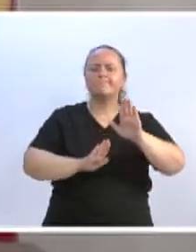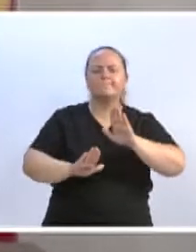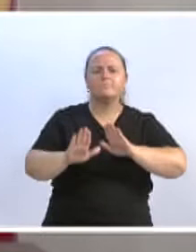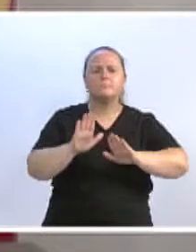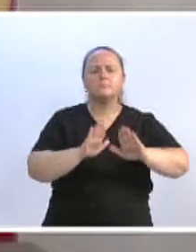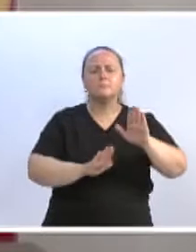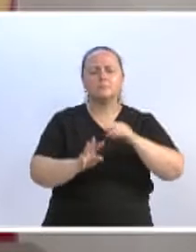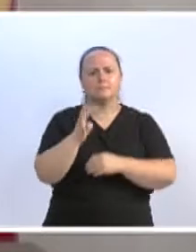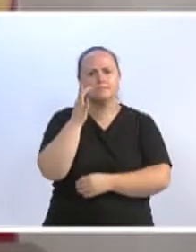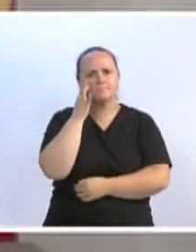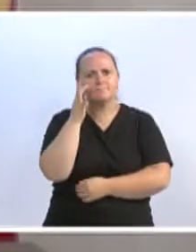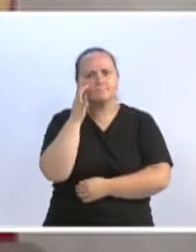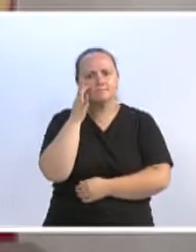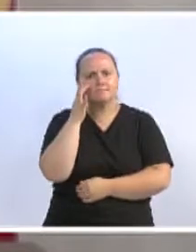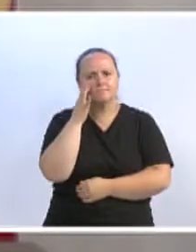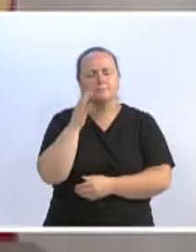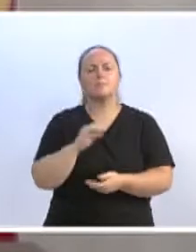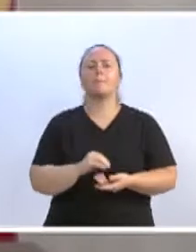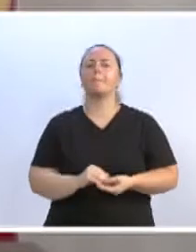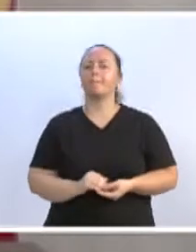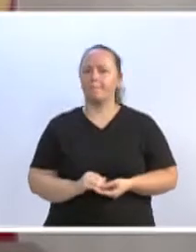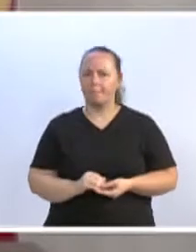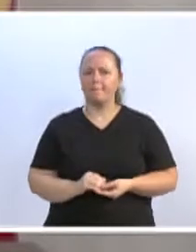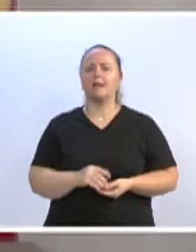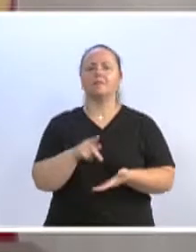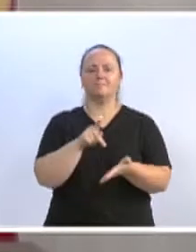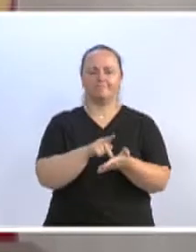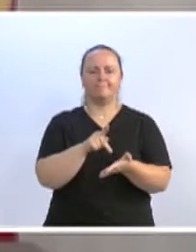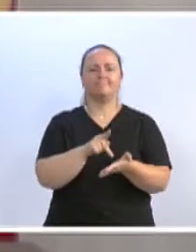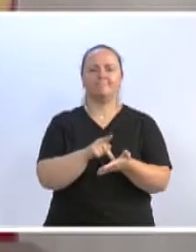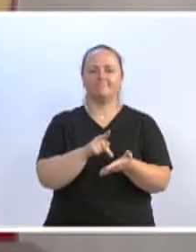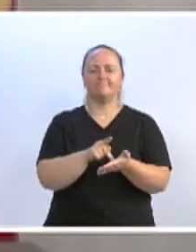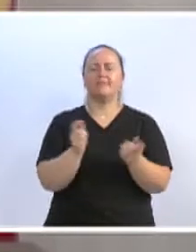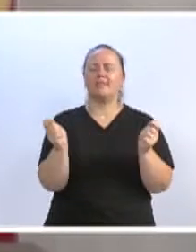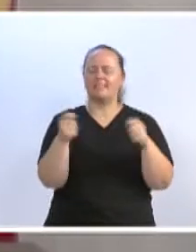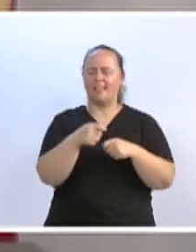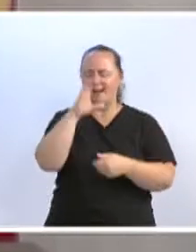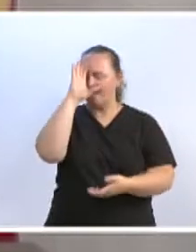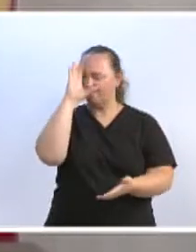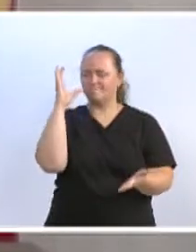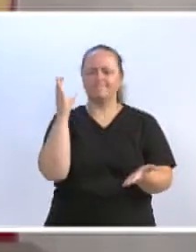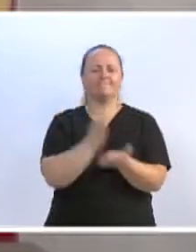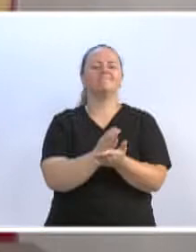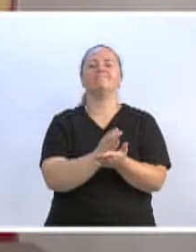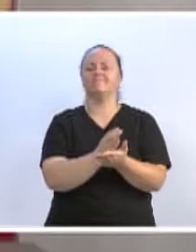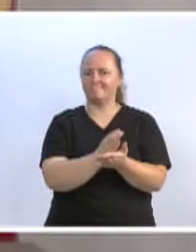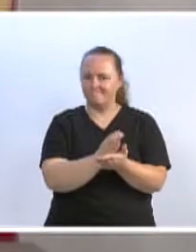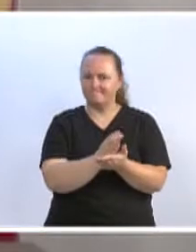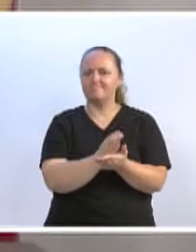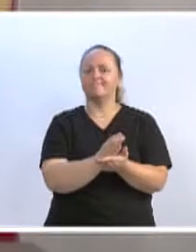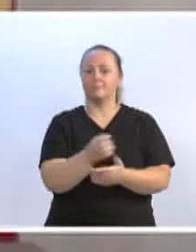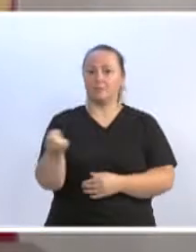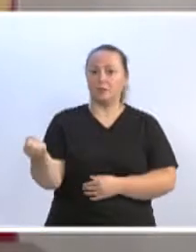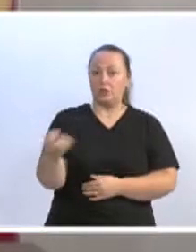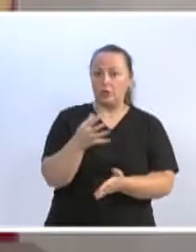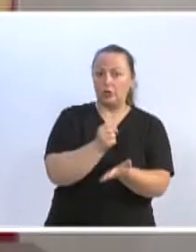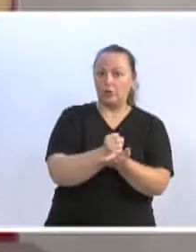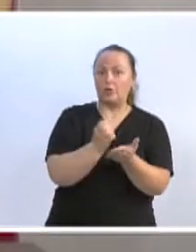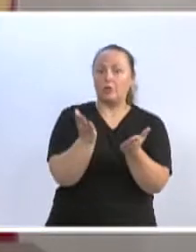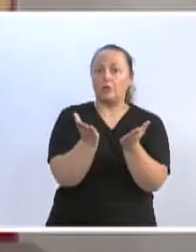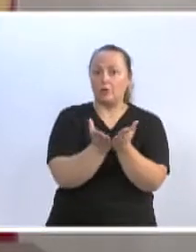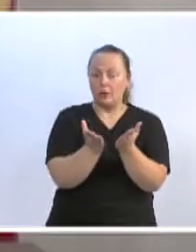nós vamos ficar impressionados com a credibilidade histórica dessas cópias. Só o Novo Testamento tem mais